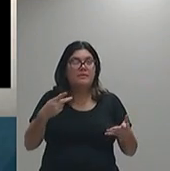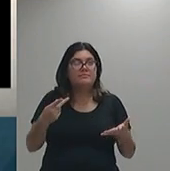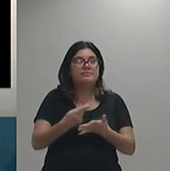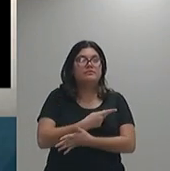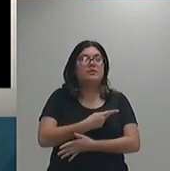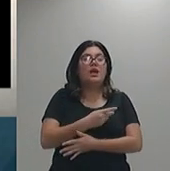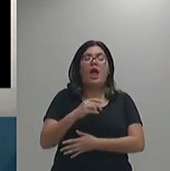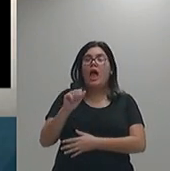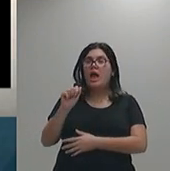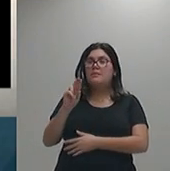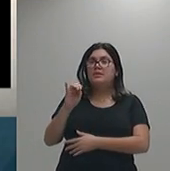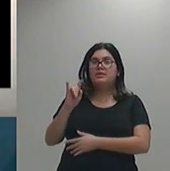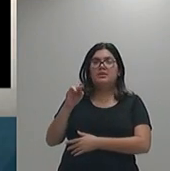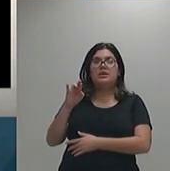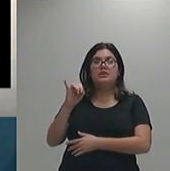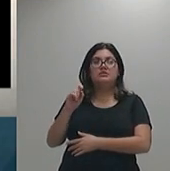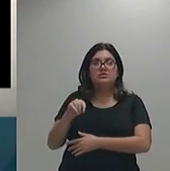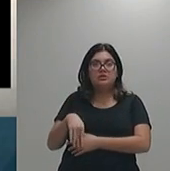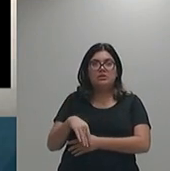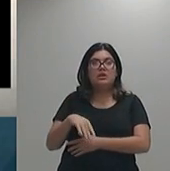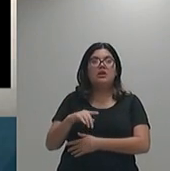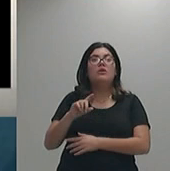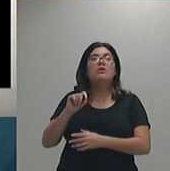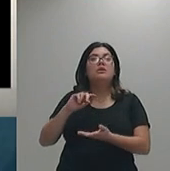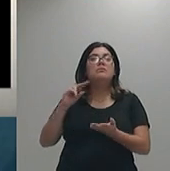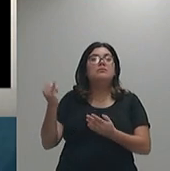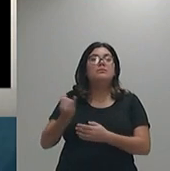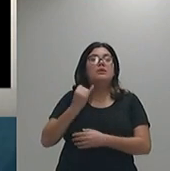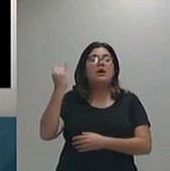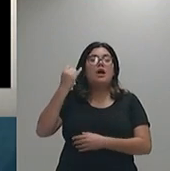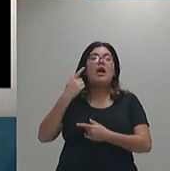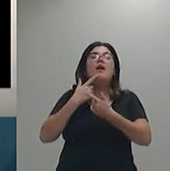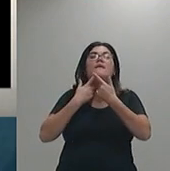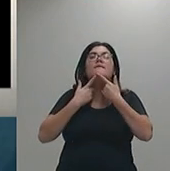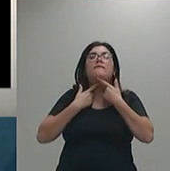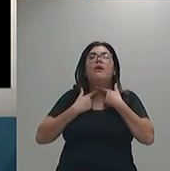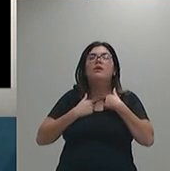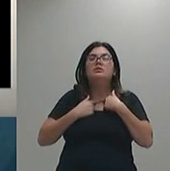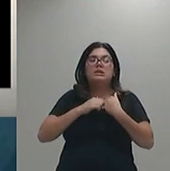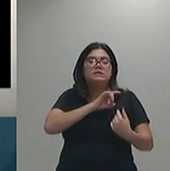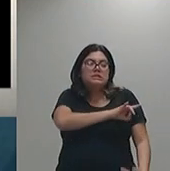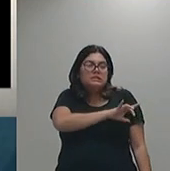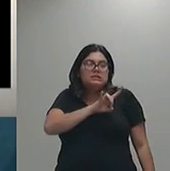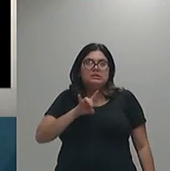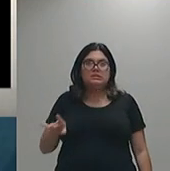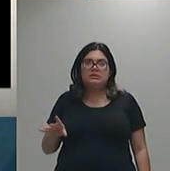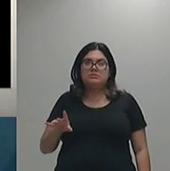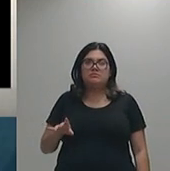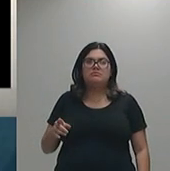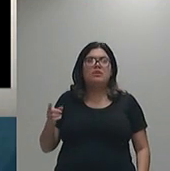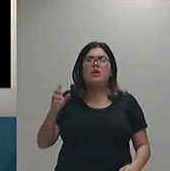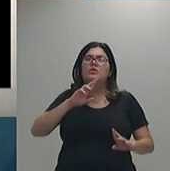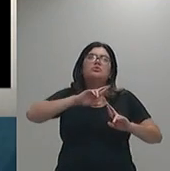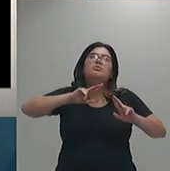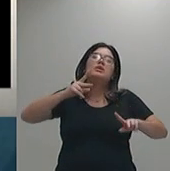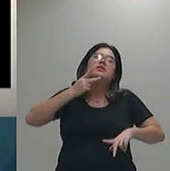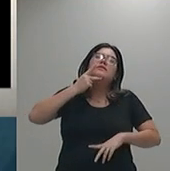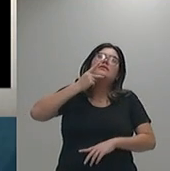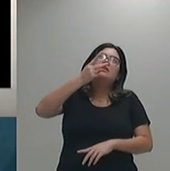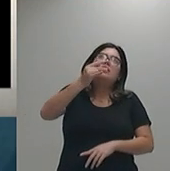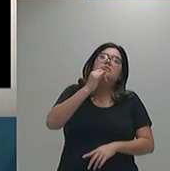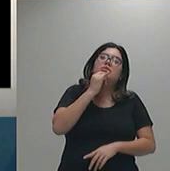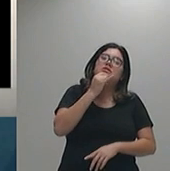O que vale é a vontade das partes não está em jogo aqui se a conexão